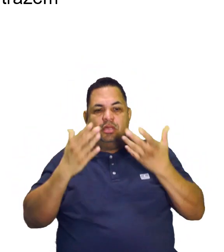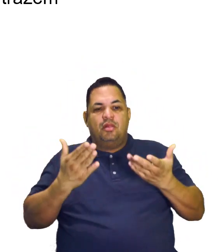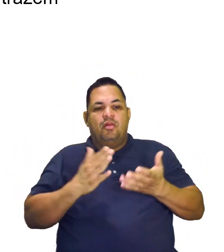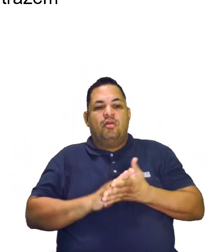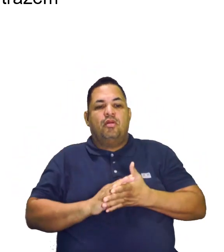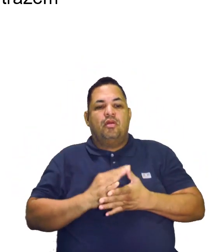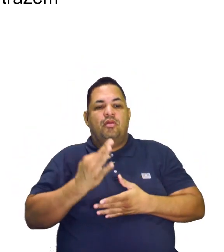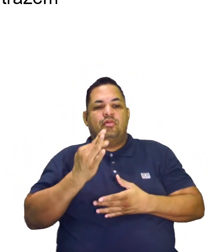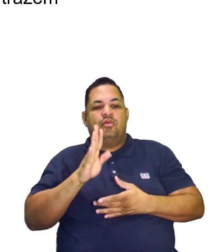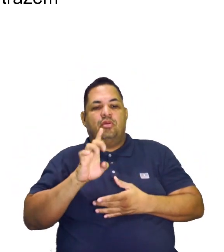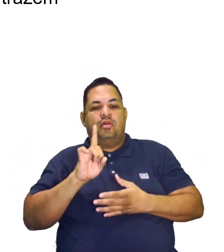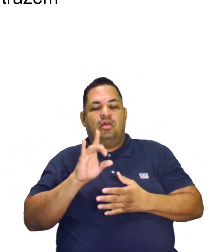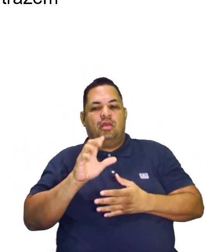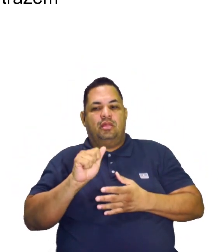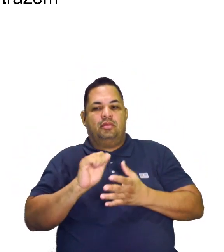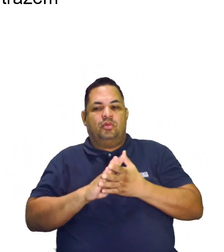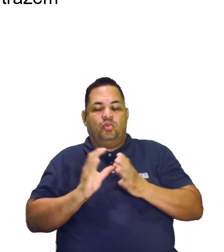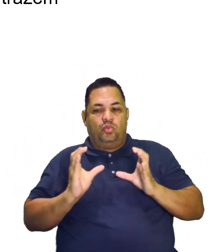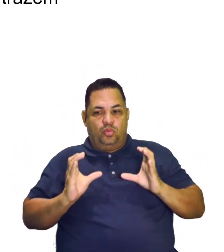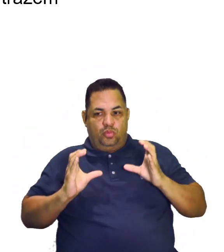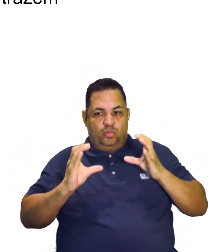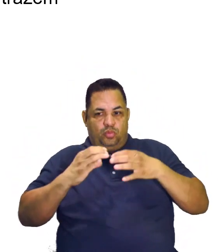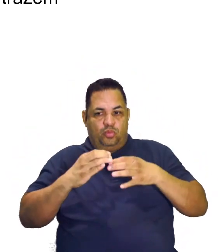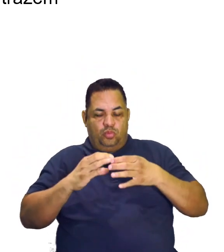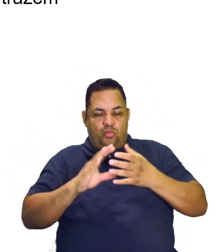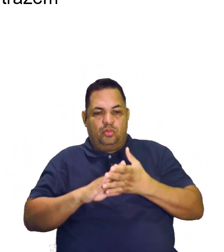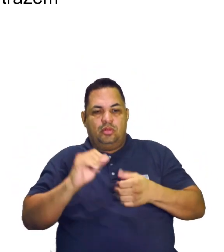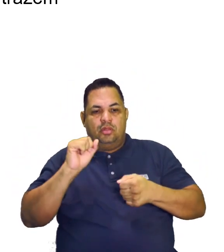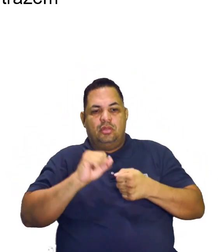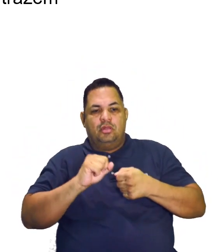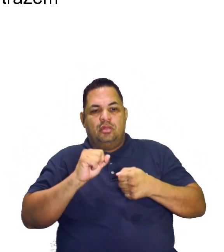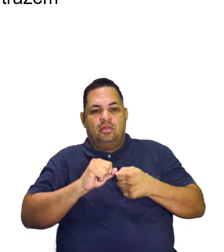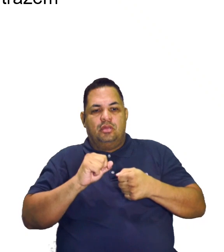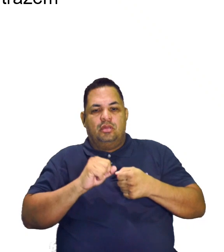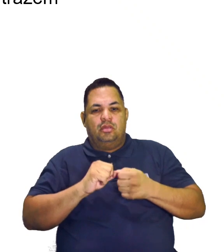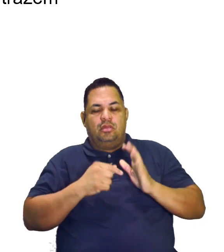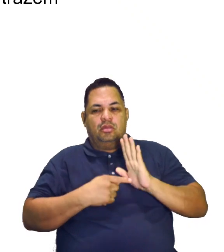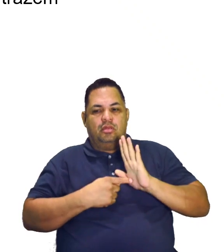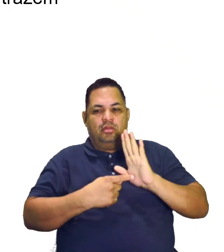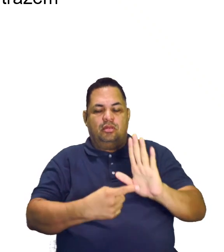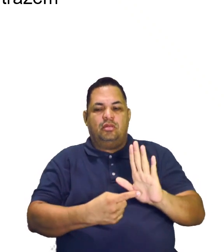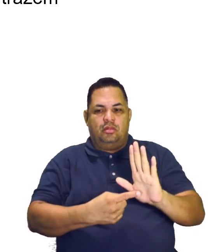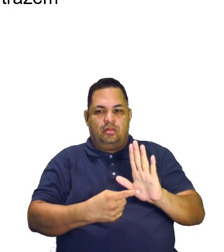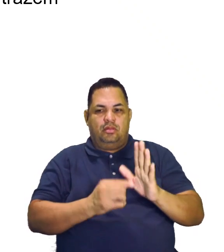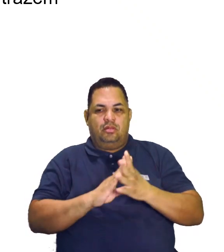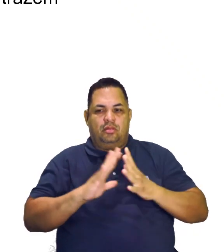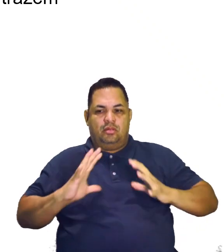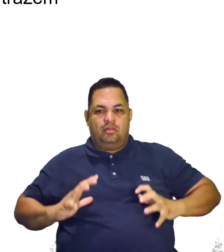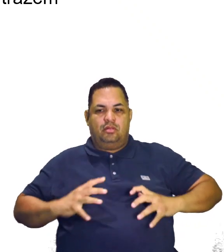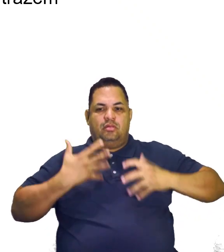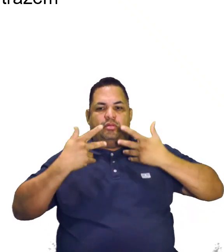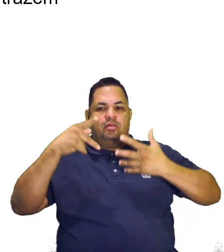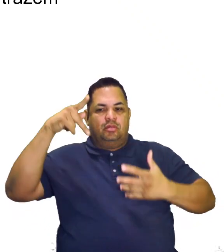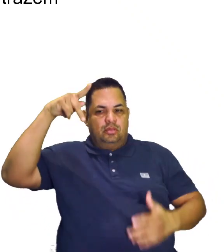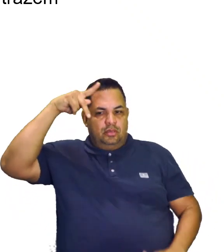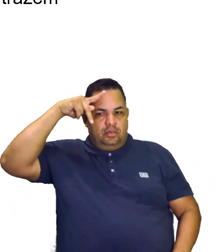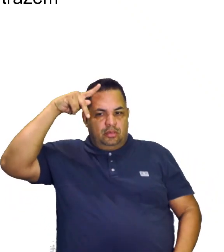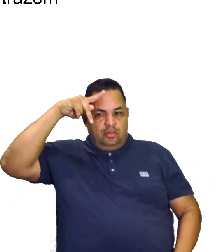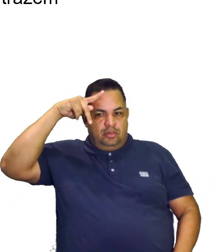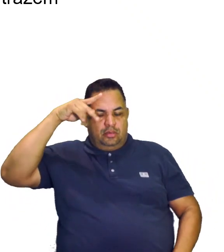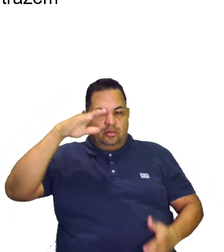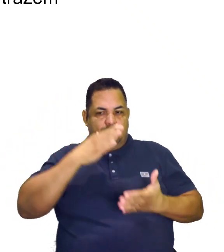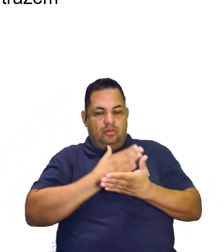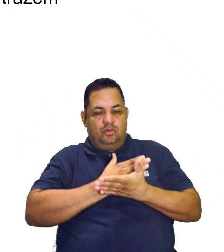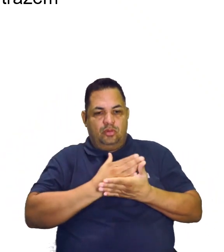O que acontece? Os grupos que fazem apresentações no Festival de Parintins,